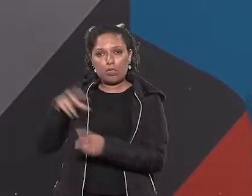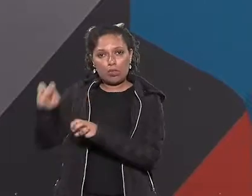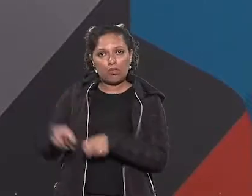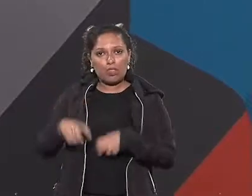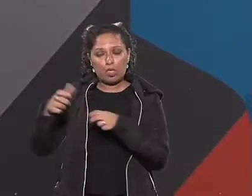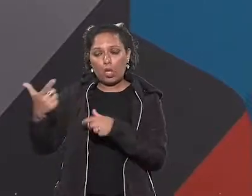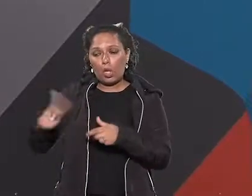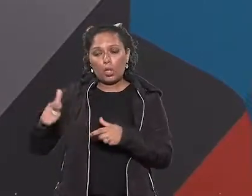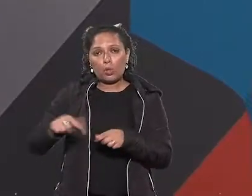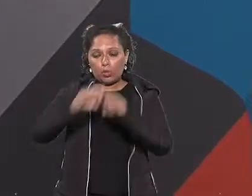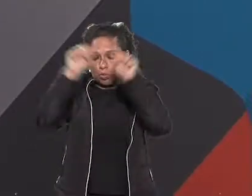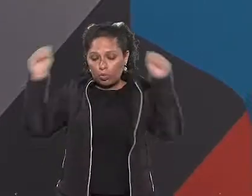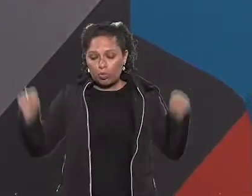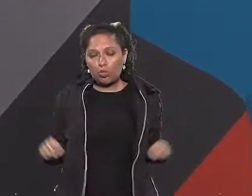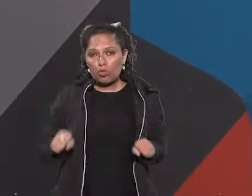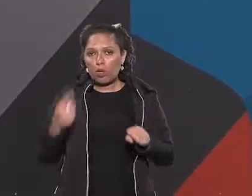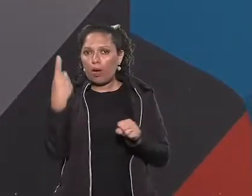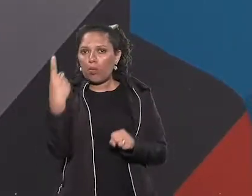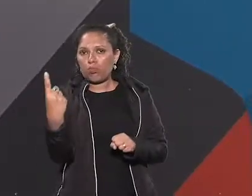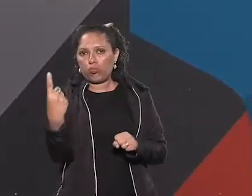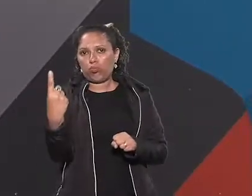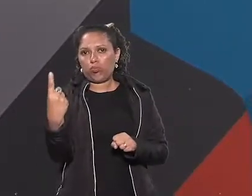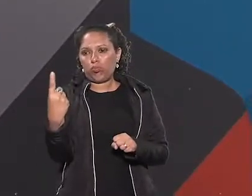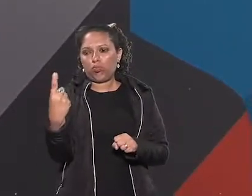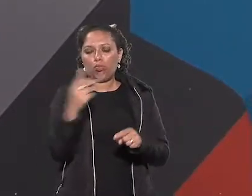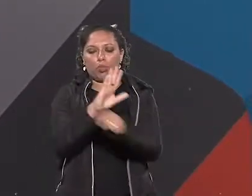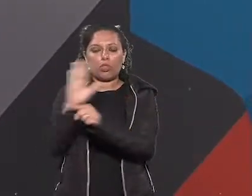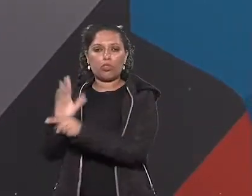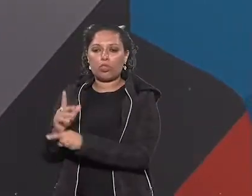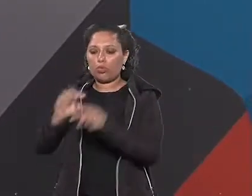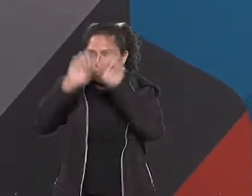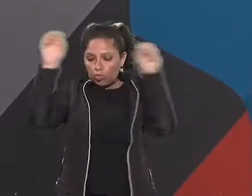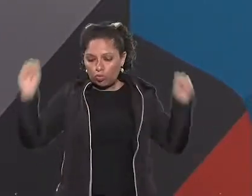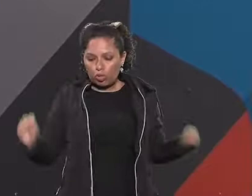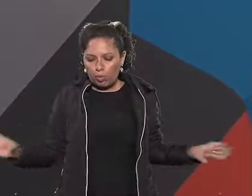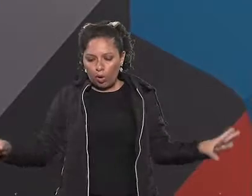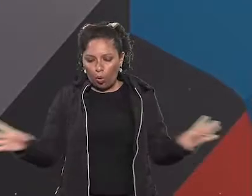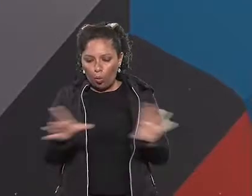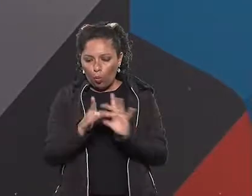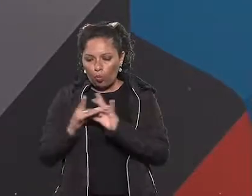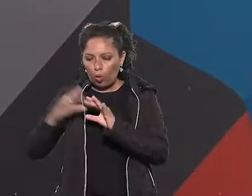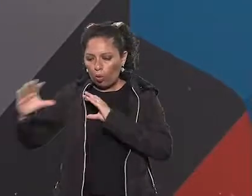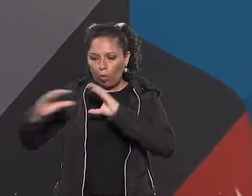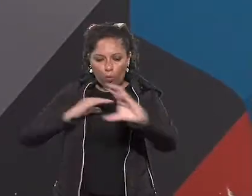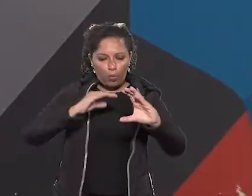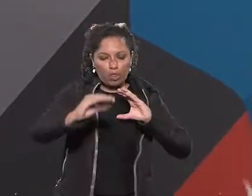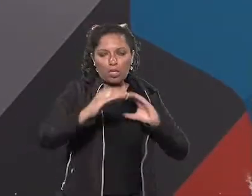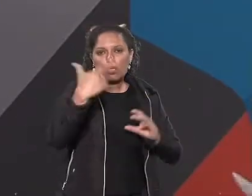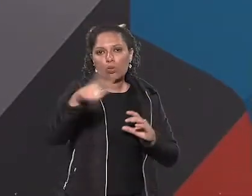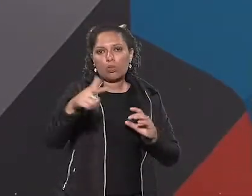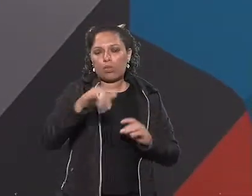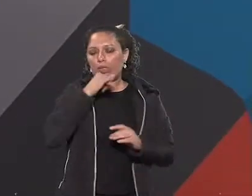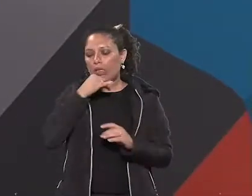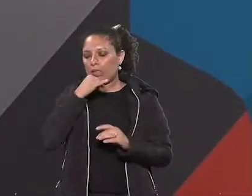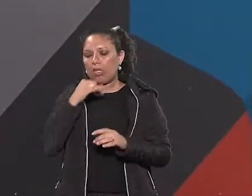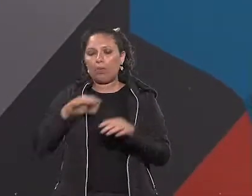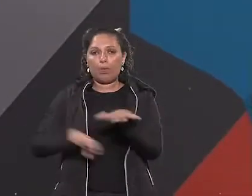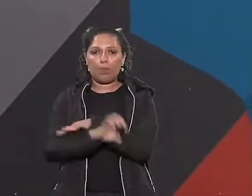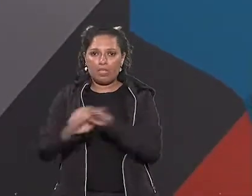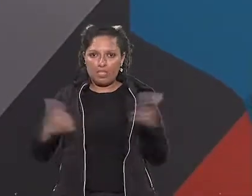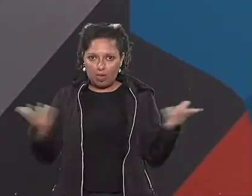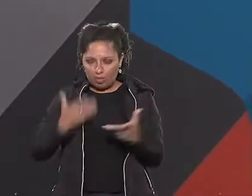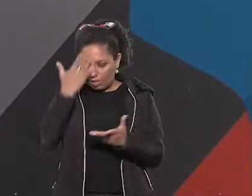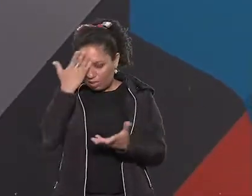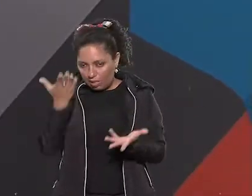tem um sistema único. Os sistemas entre si não falam. Se você quiser saber agora, uma empresa, quanto deve da dívida